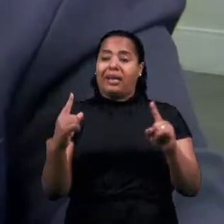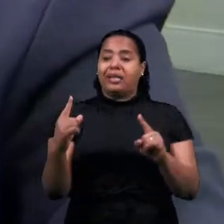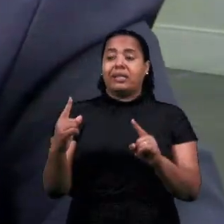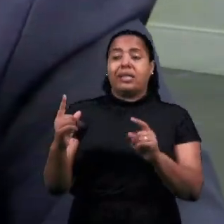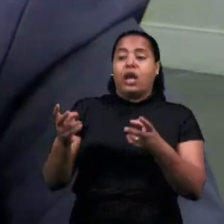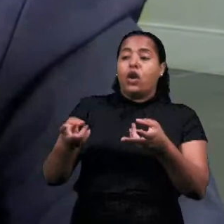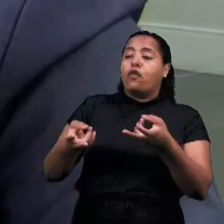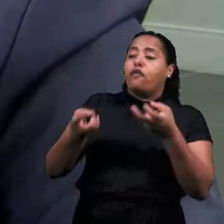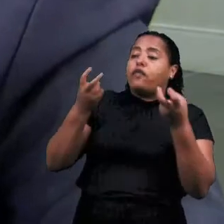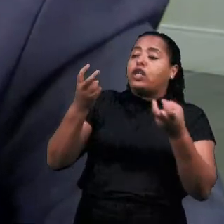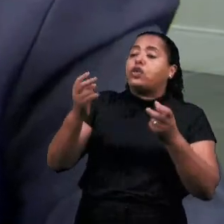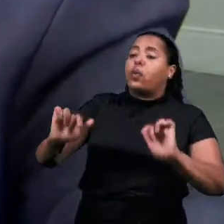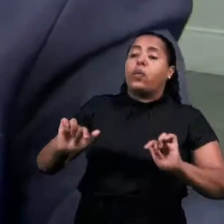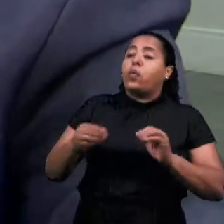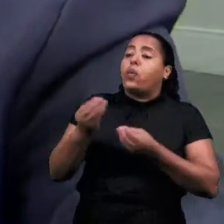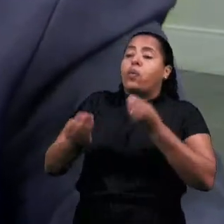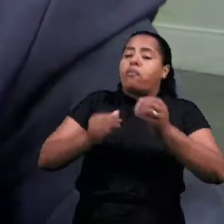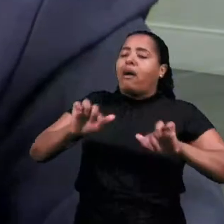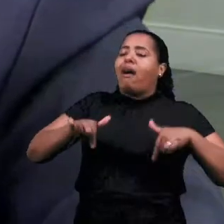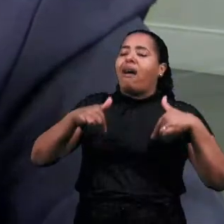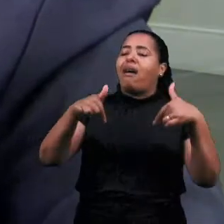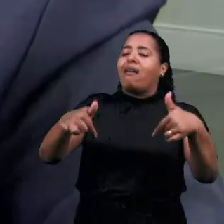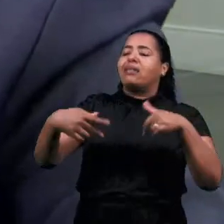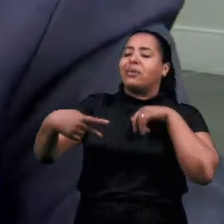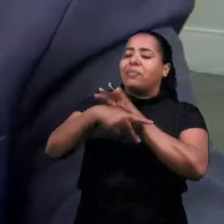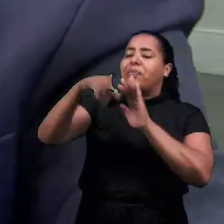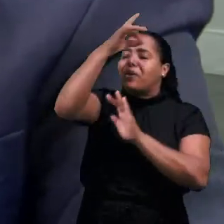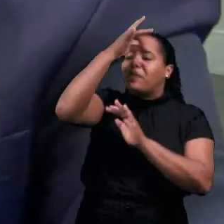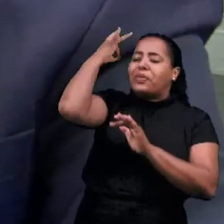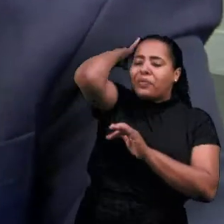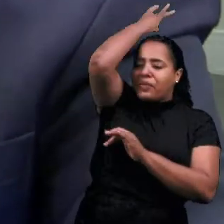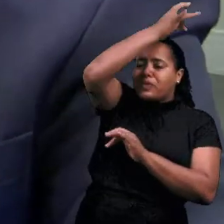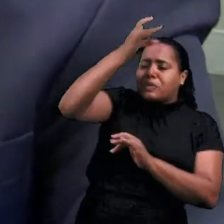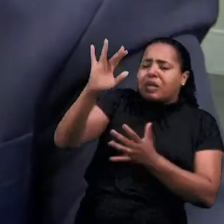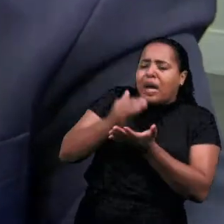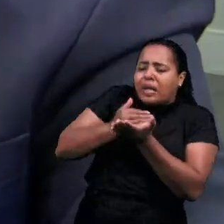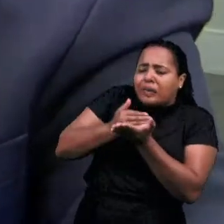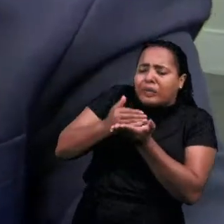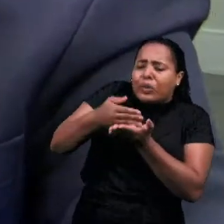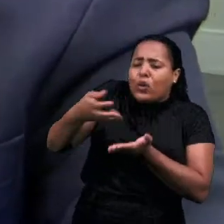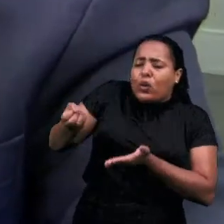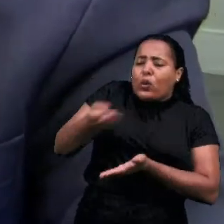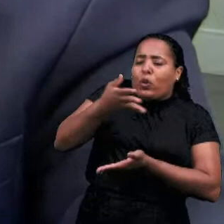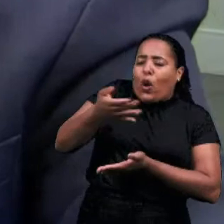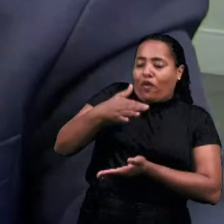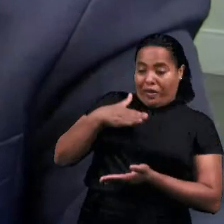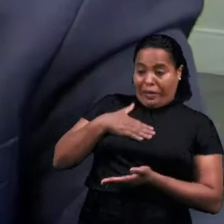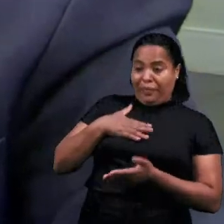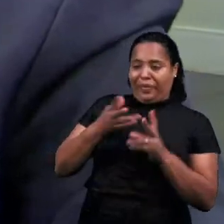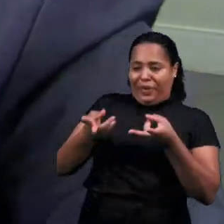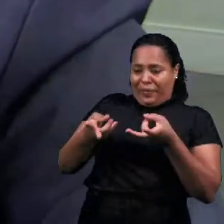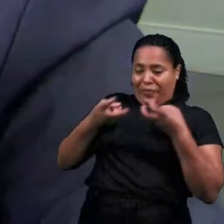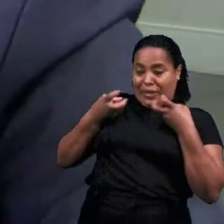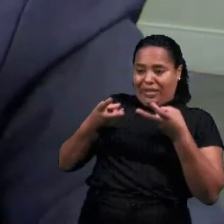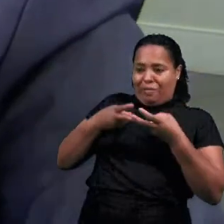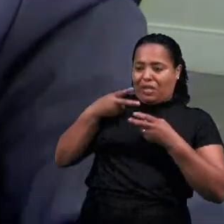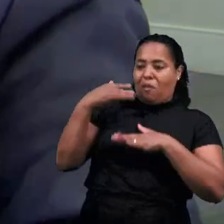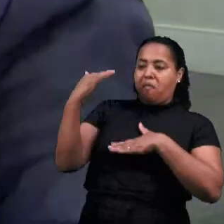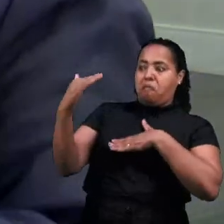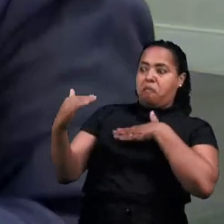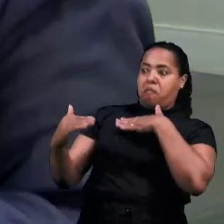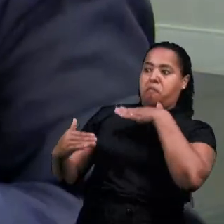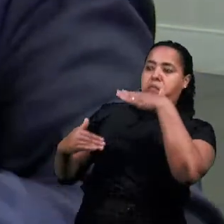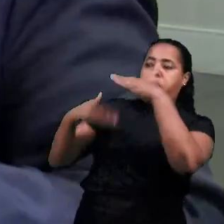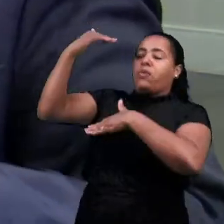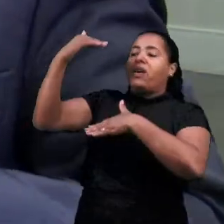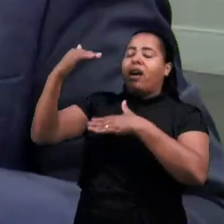um mover do Espírito. É uma nova etapa, na minha percepção. Foi um avanço. Nós